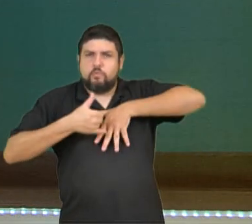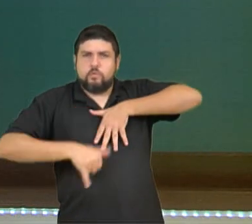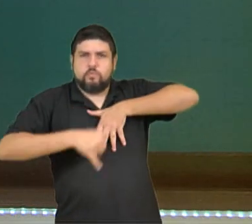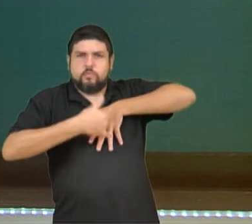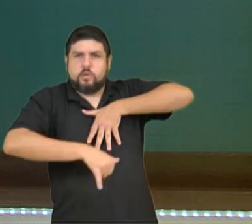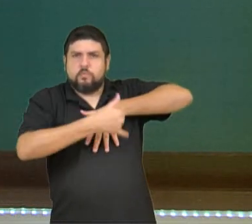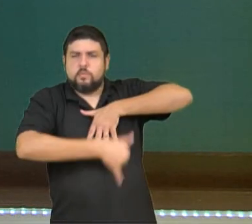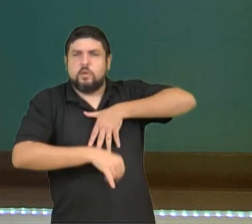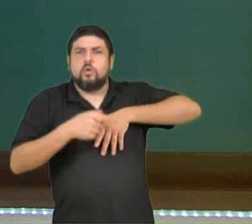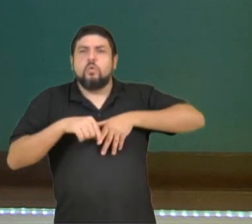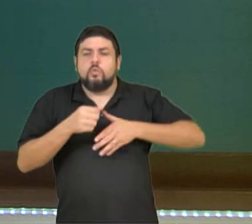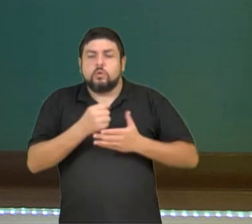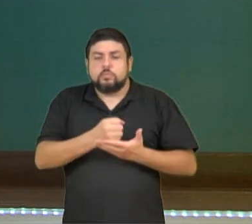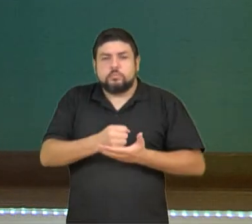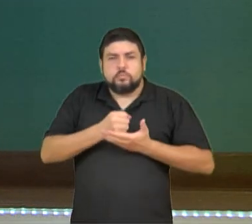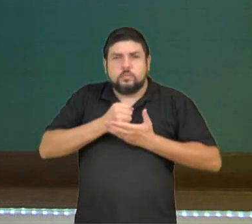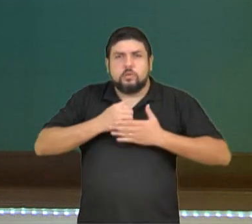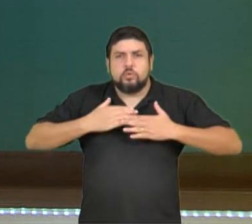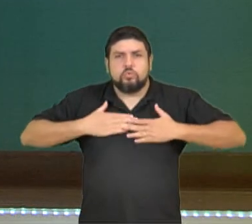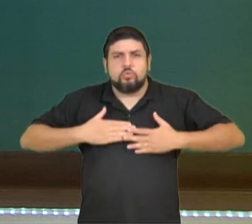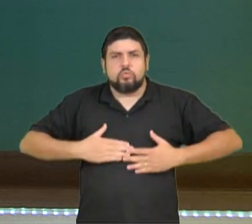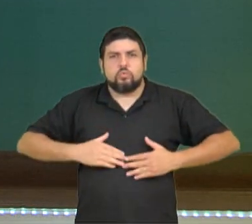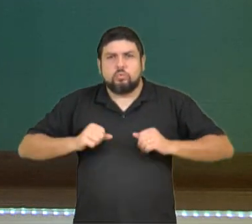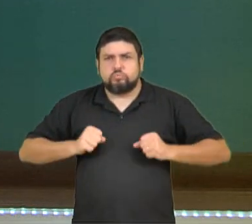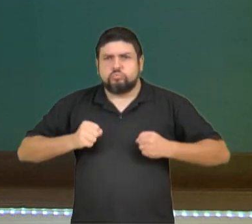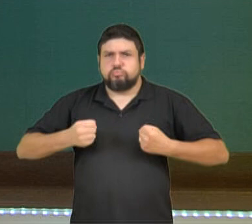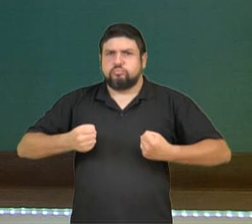ainda ajudar na defesa do organismo.